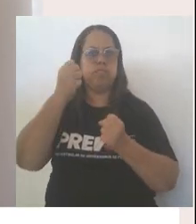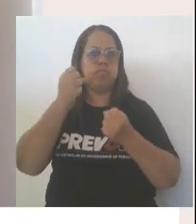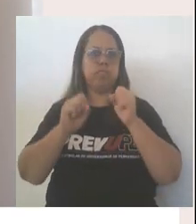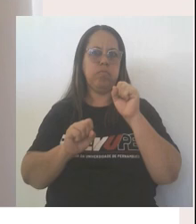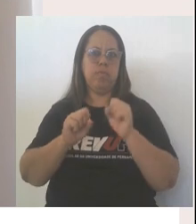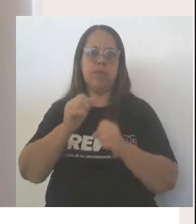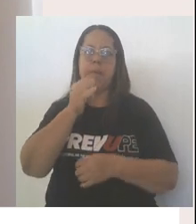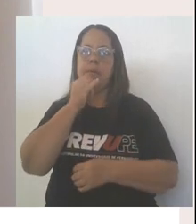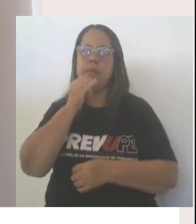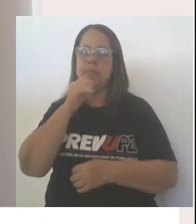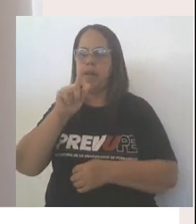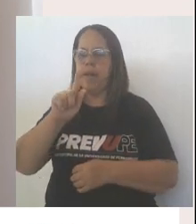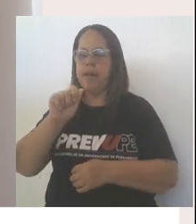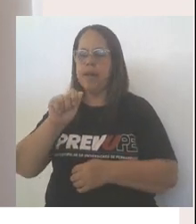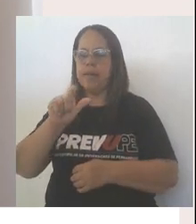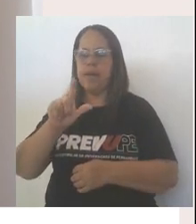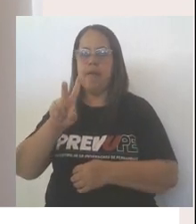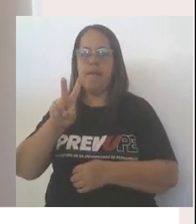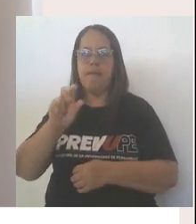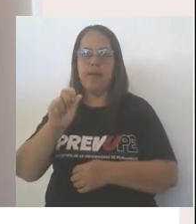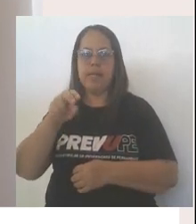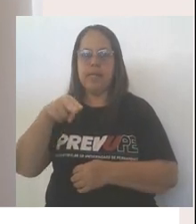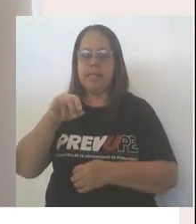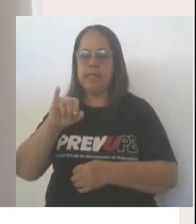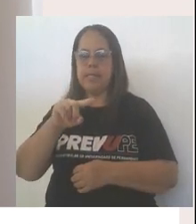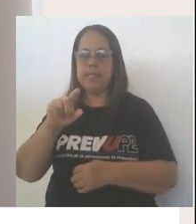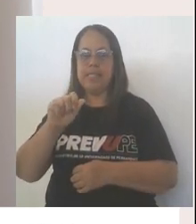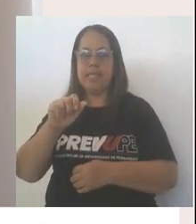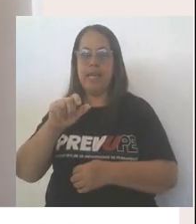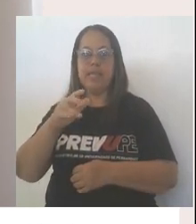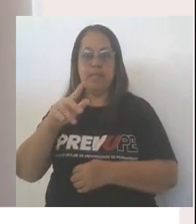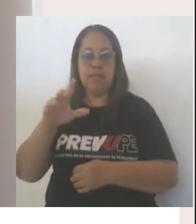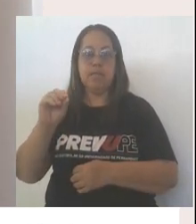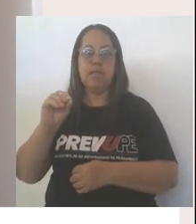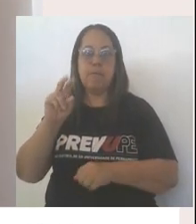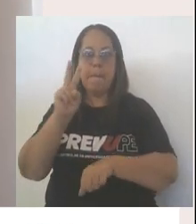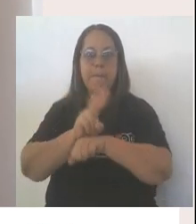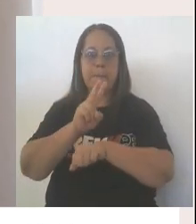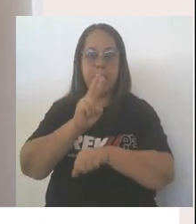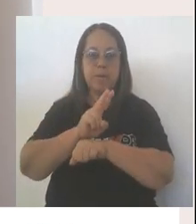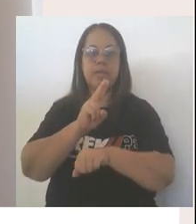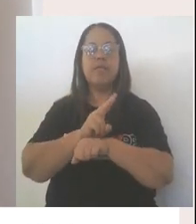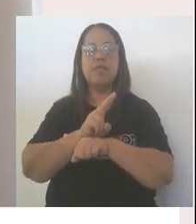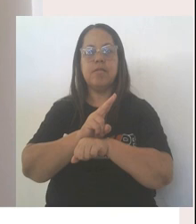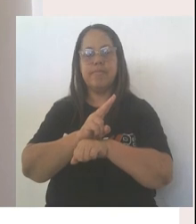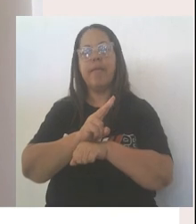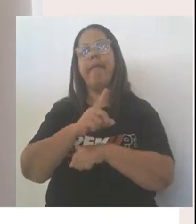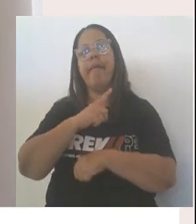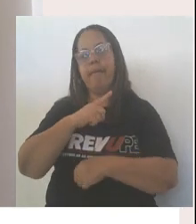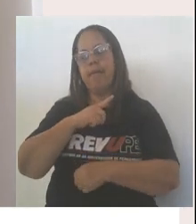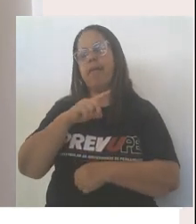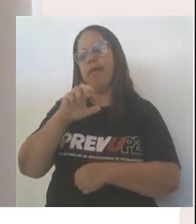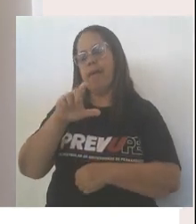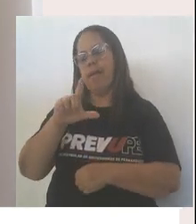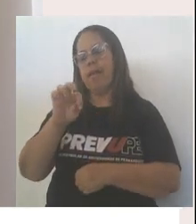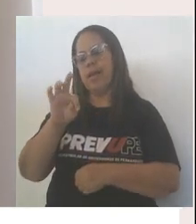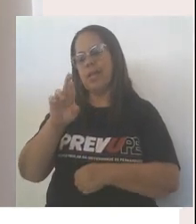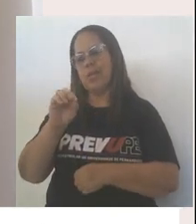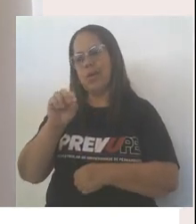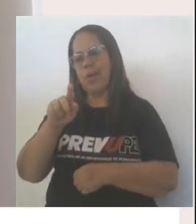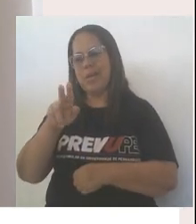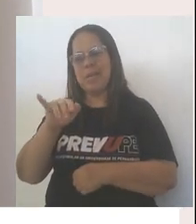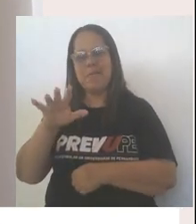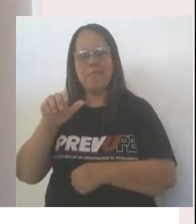metais da corrosão, dependem da eletroquímica. Assim, a eletroquímica está intrinsecamente ligada ao nosso dia a